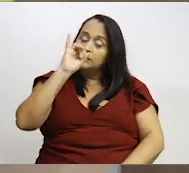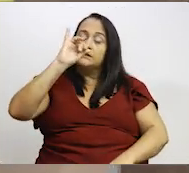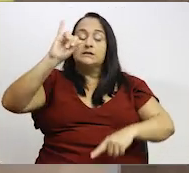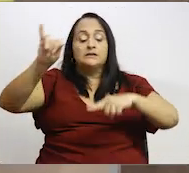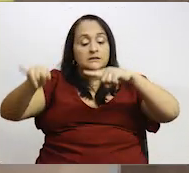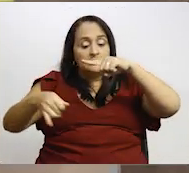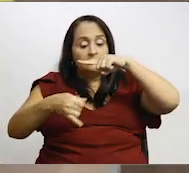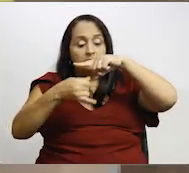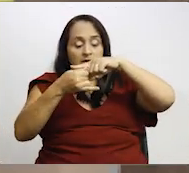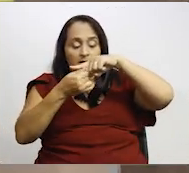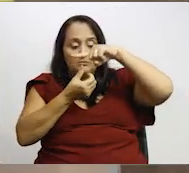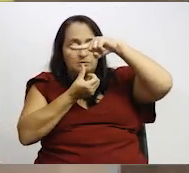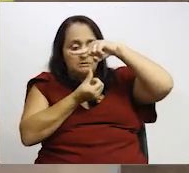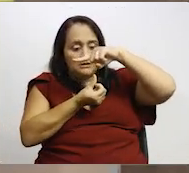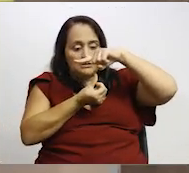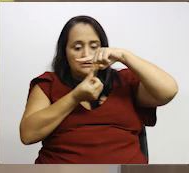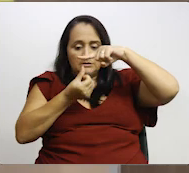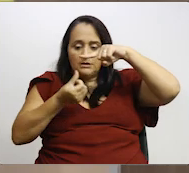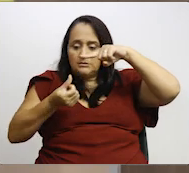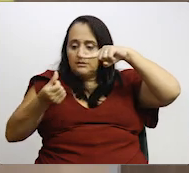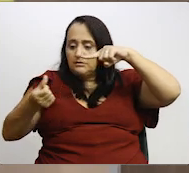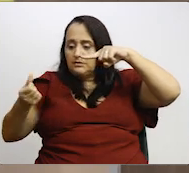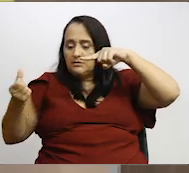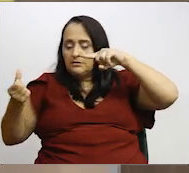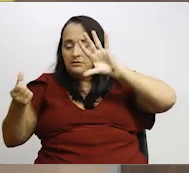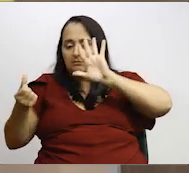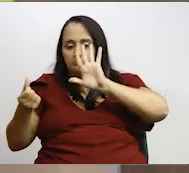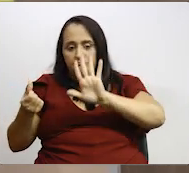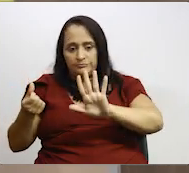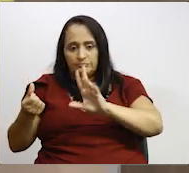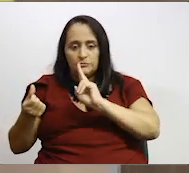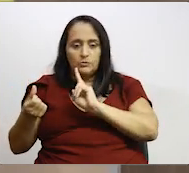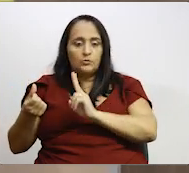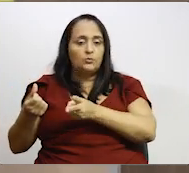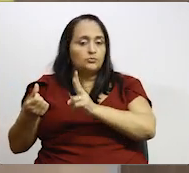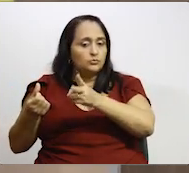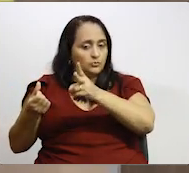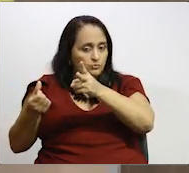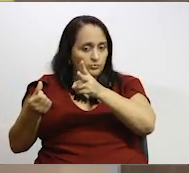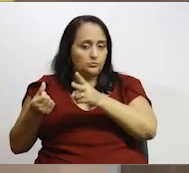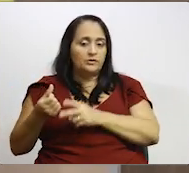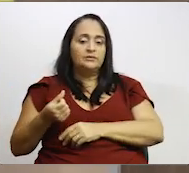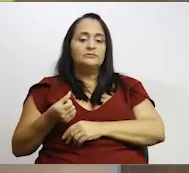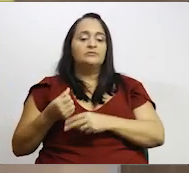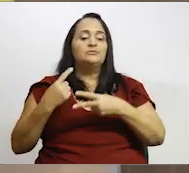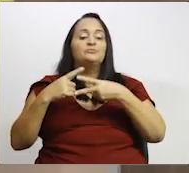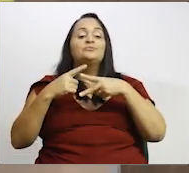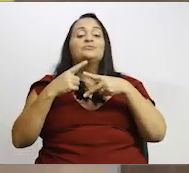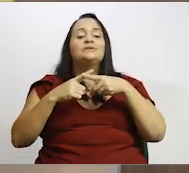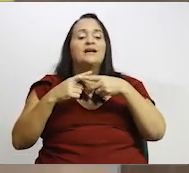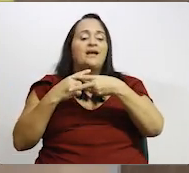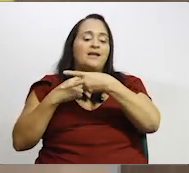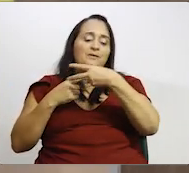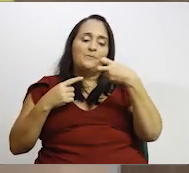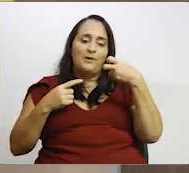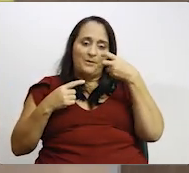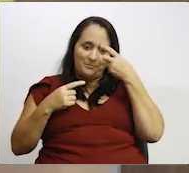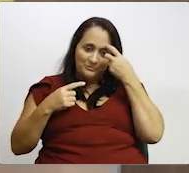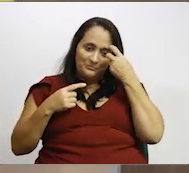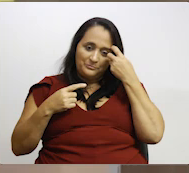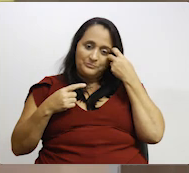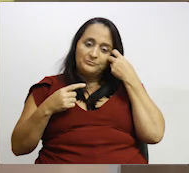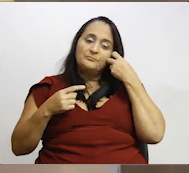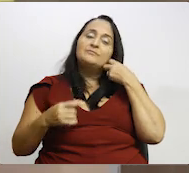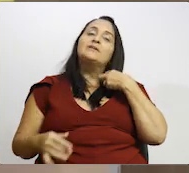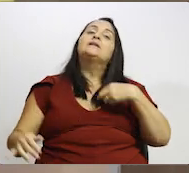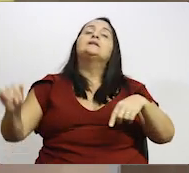denominador é igual, a gente conserva ele, certo? Porque é igual